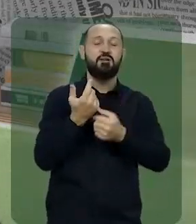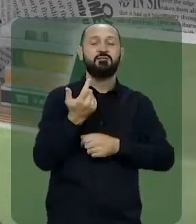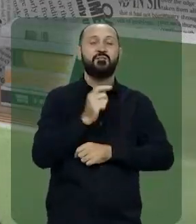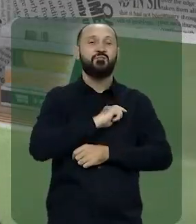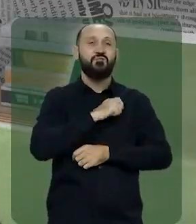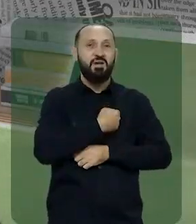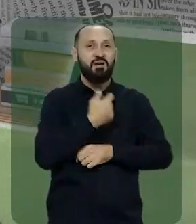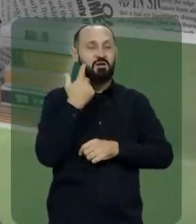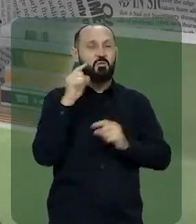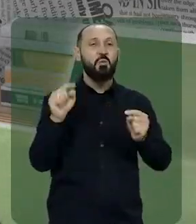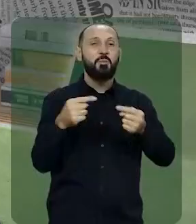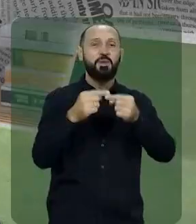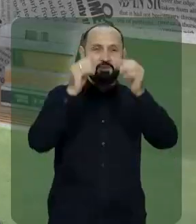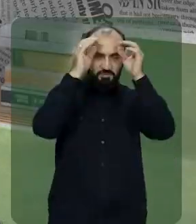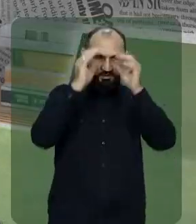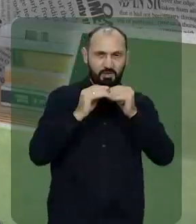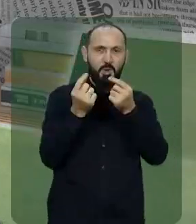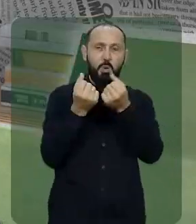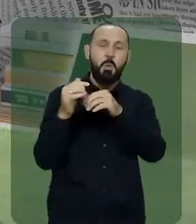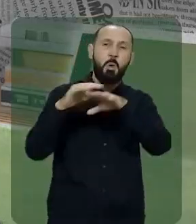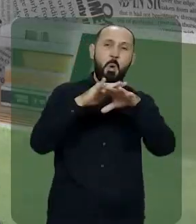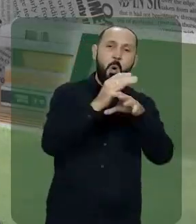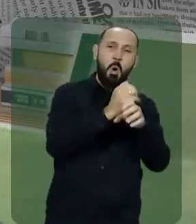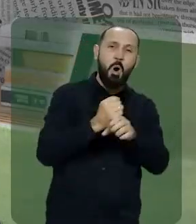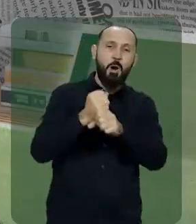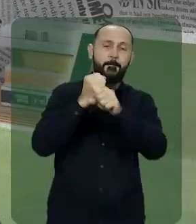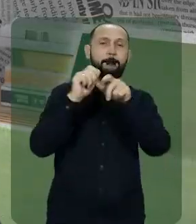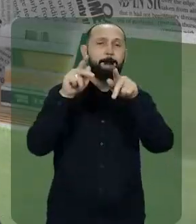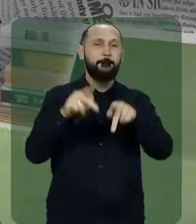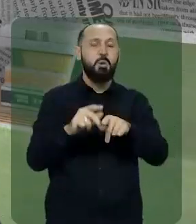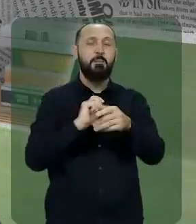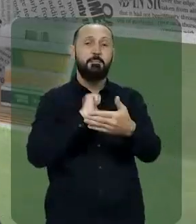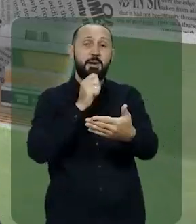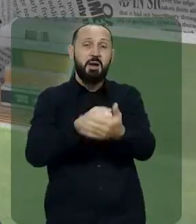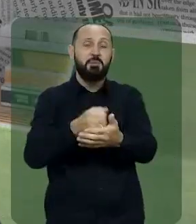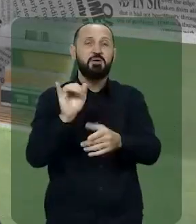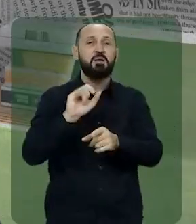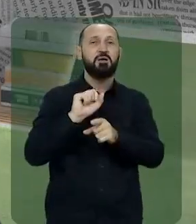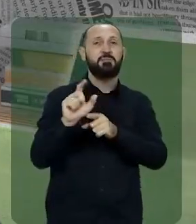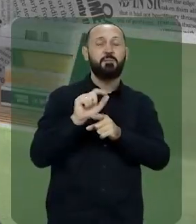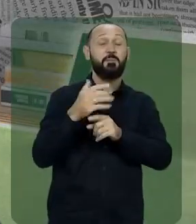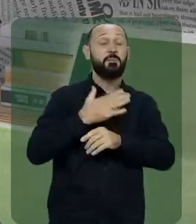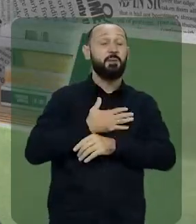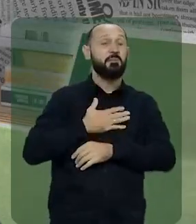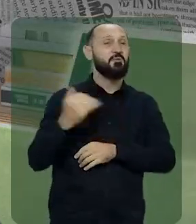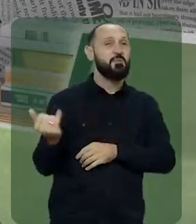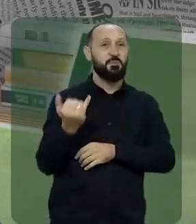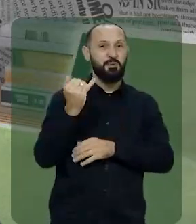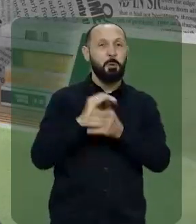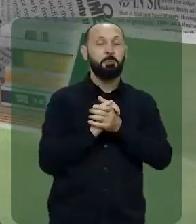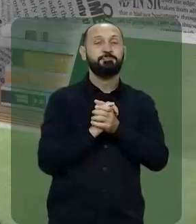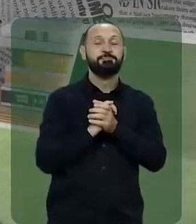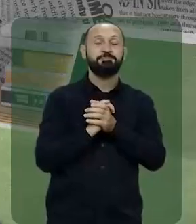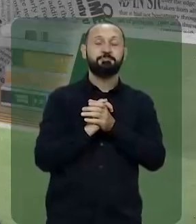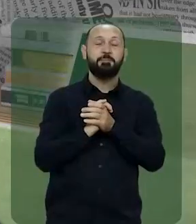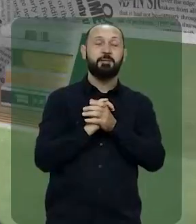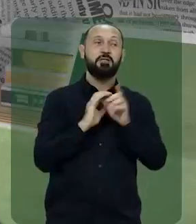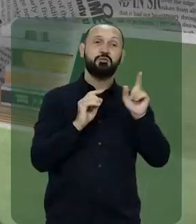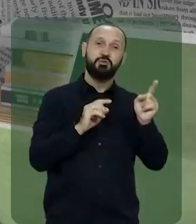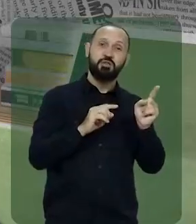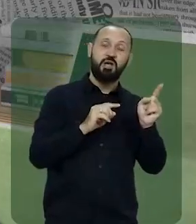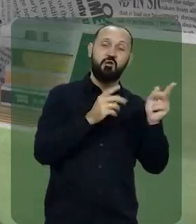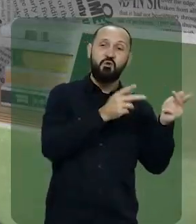com cidadania, com orçamento público, com tributos. Então foi muito importante esse trabalho. De lá eu